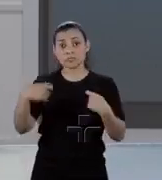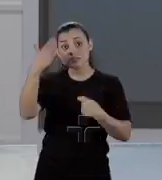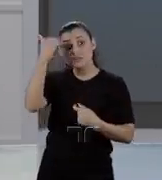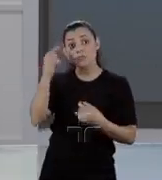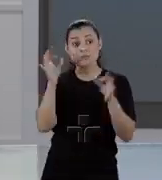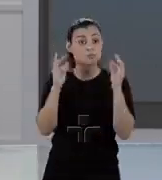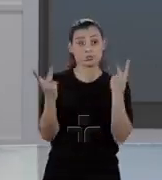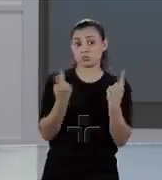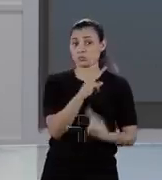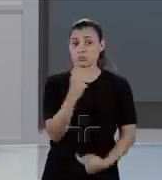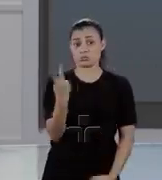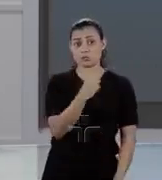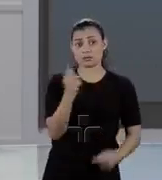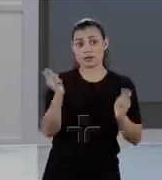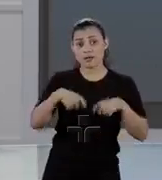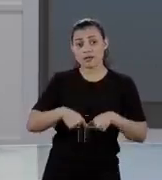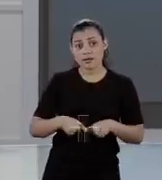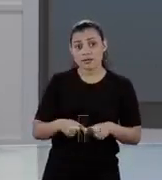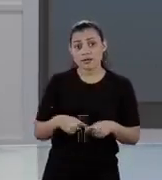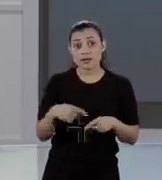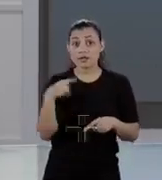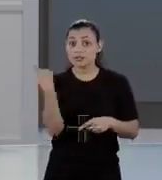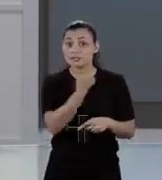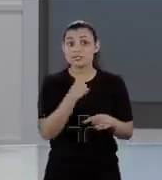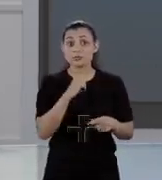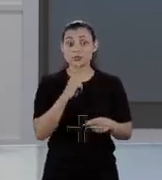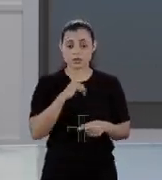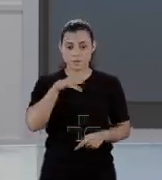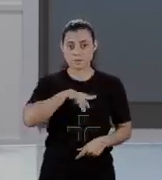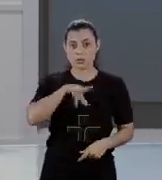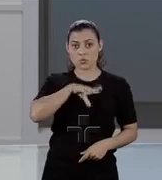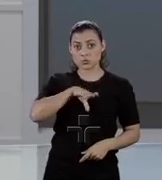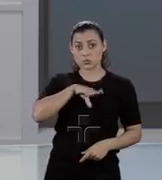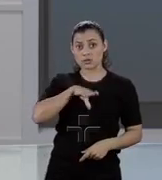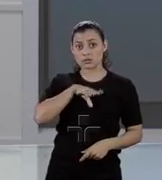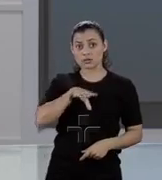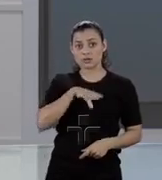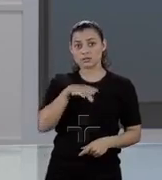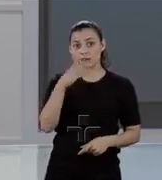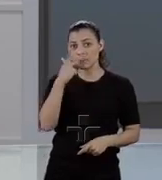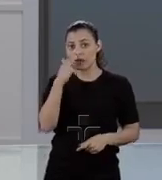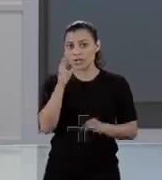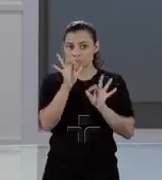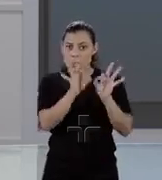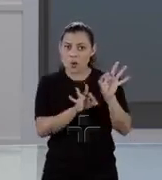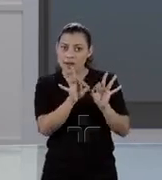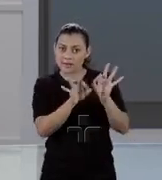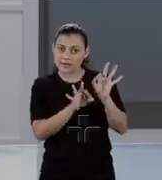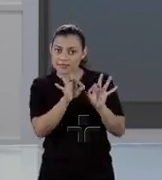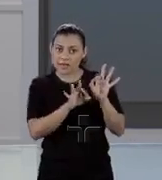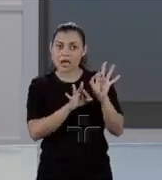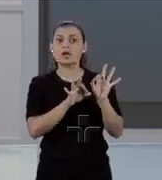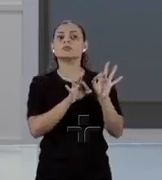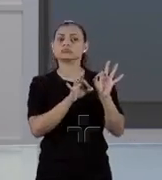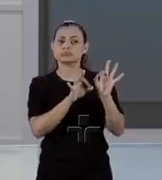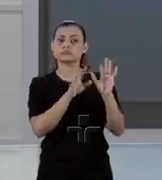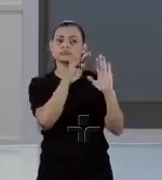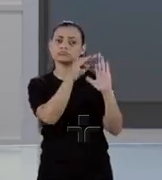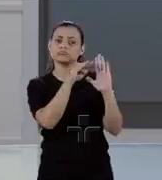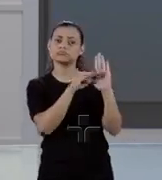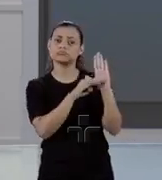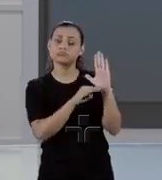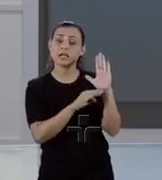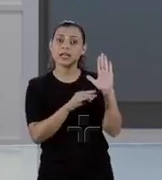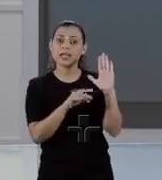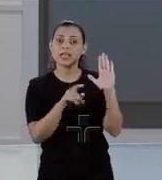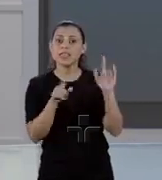dos desdobramentos, né, de um português que é um pouco mais organizado e de um português que vai ficando,